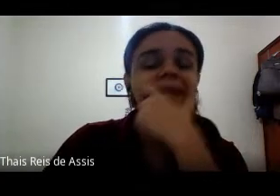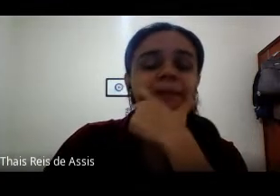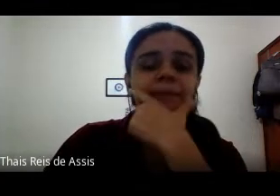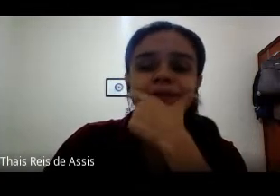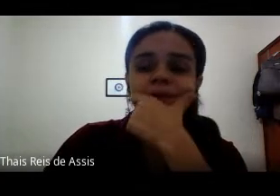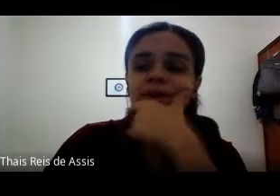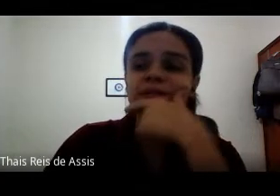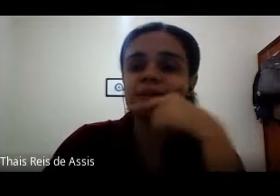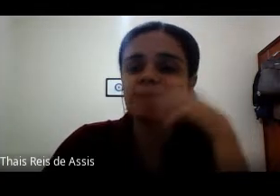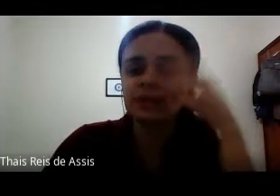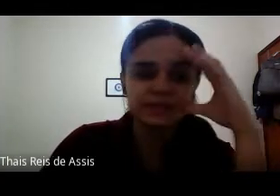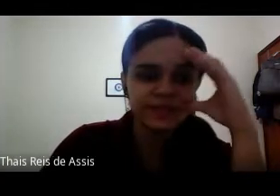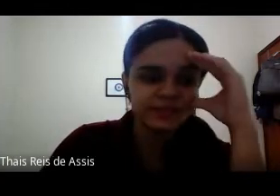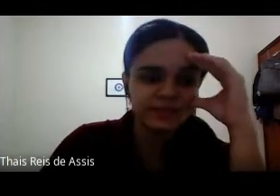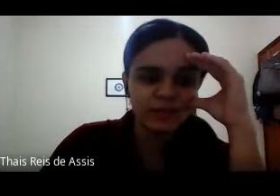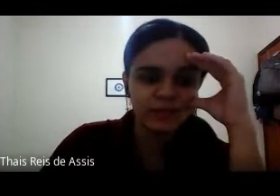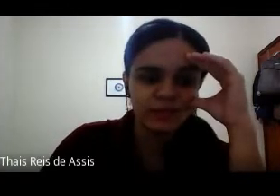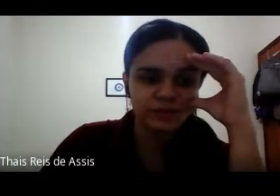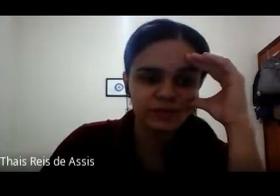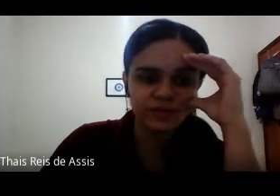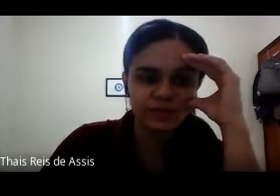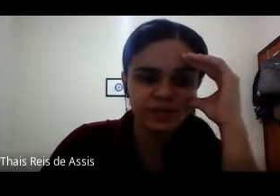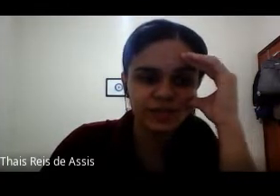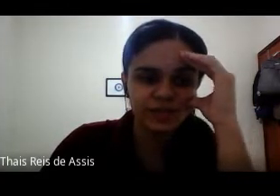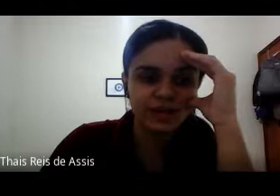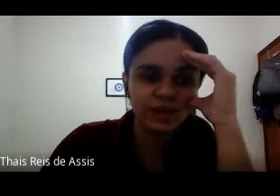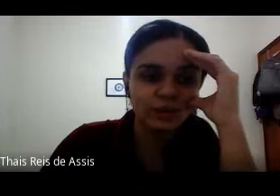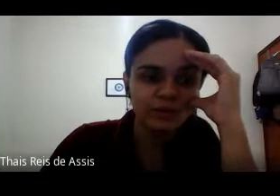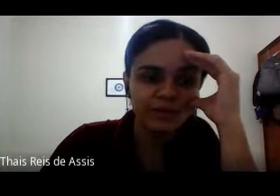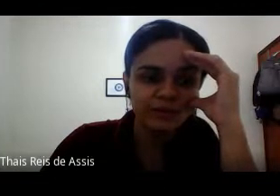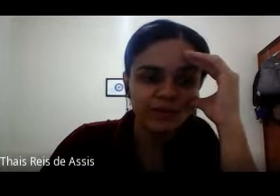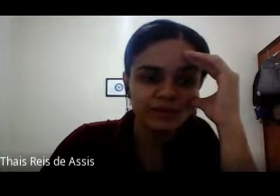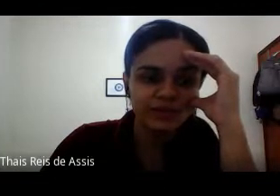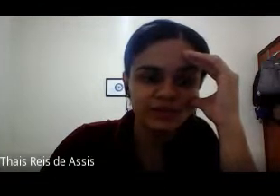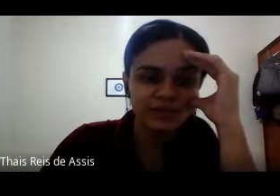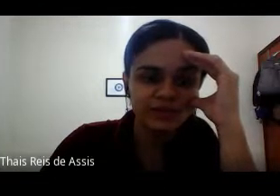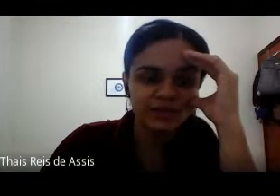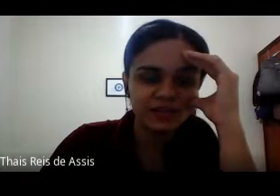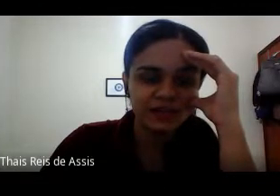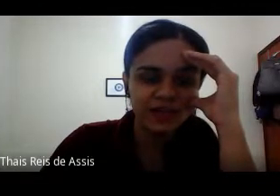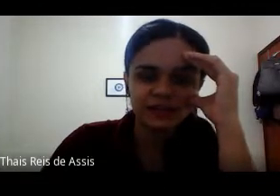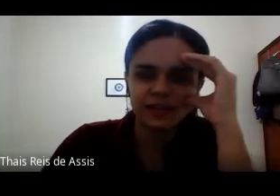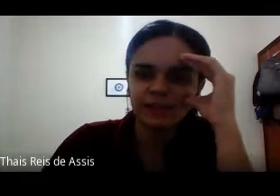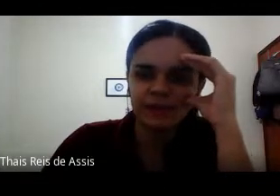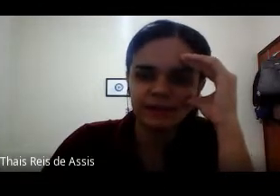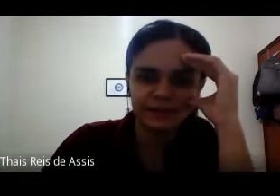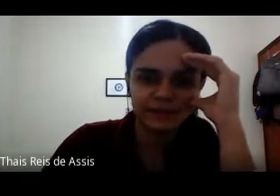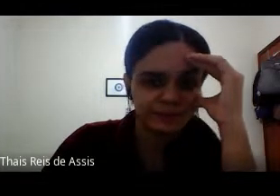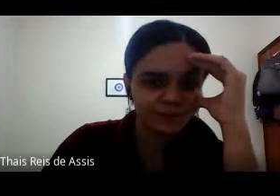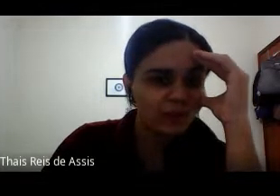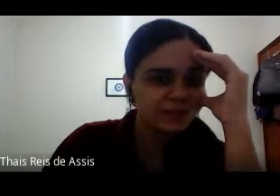A Terra é plana. Quantas e quantas vezes nós estamos ouvindo, gente, ultimamente, que a Terra é